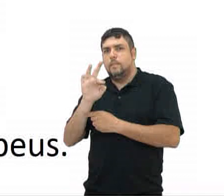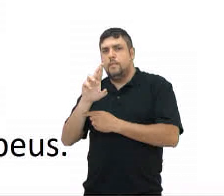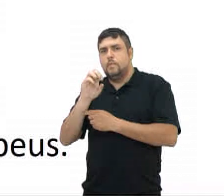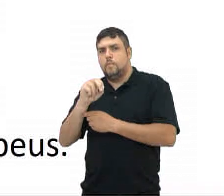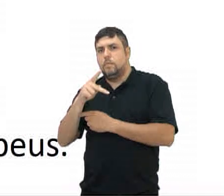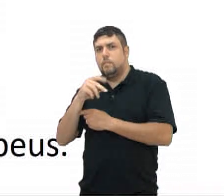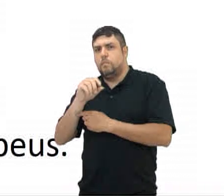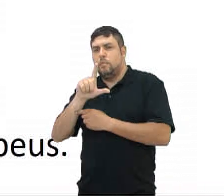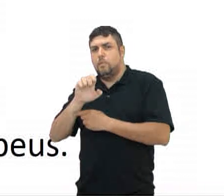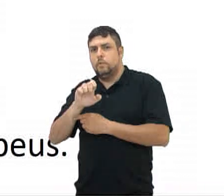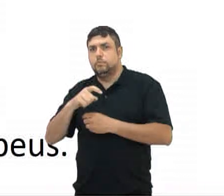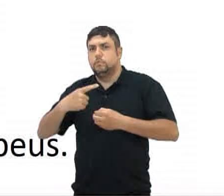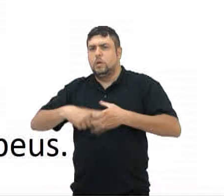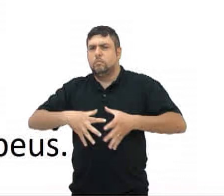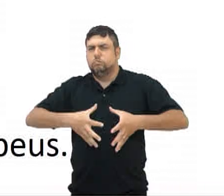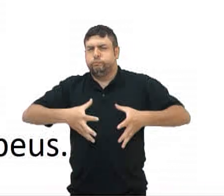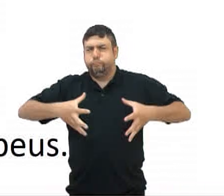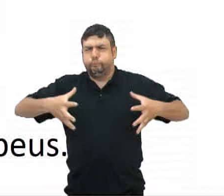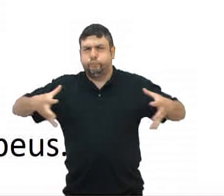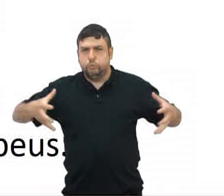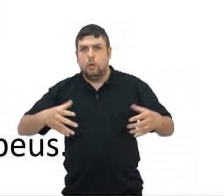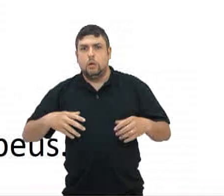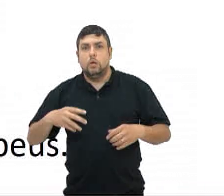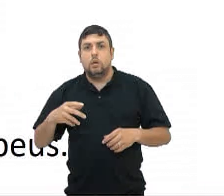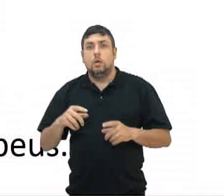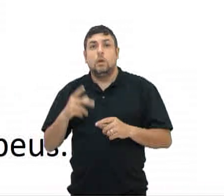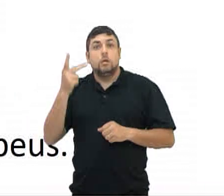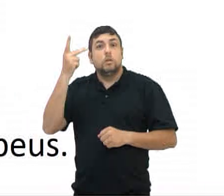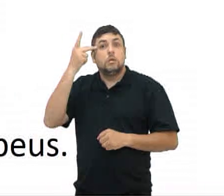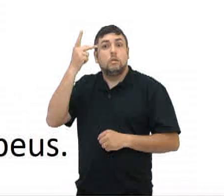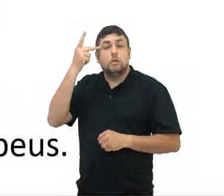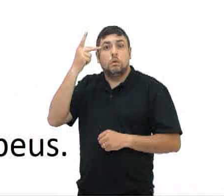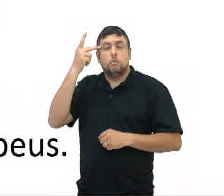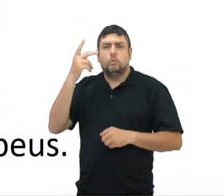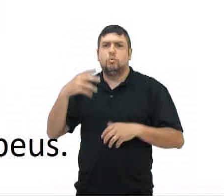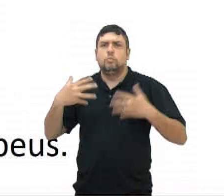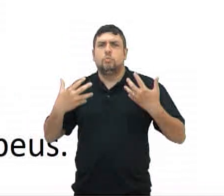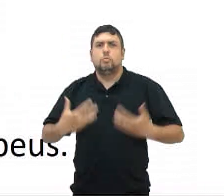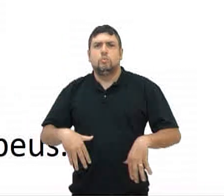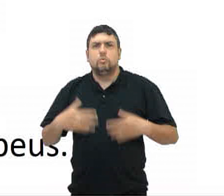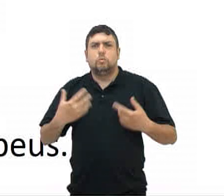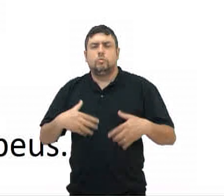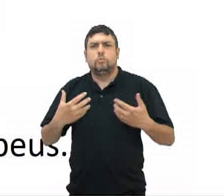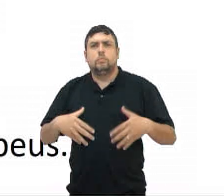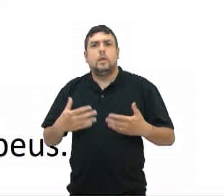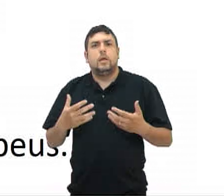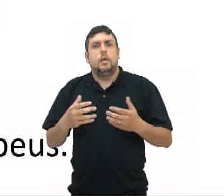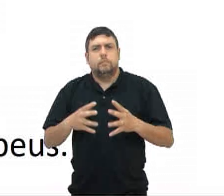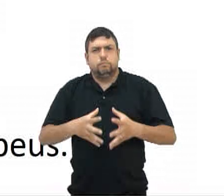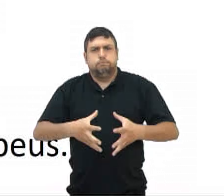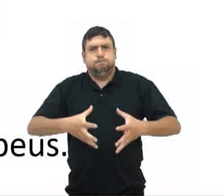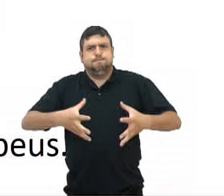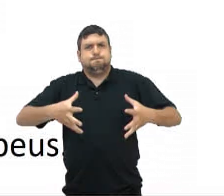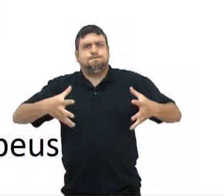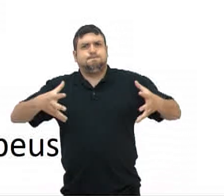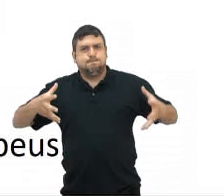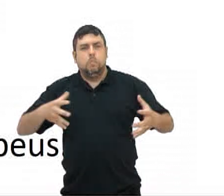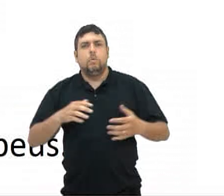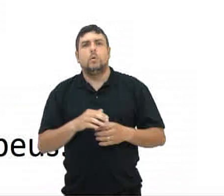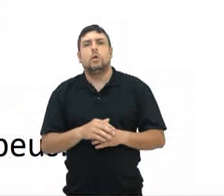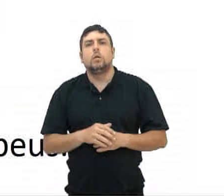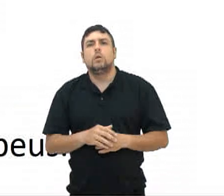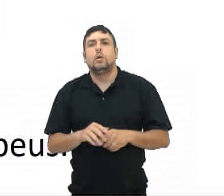ela cresce muito nesse período, outras cidades também, mas São Paulo é o centro do crescimento naquele momento, né? E tem um processo muito